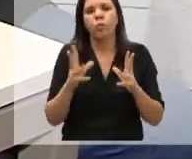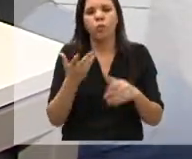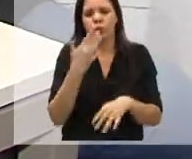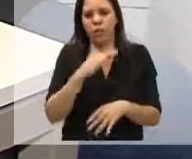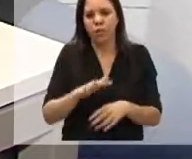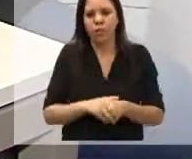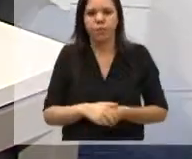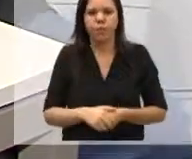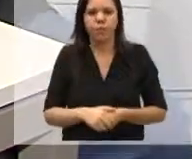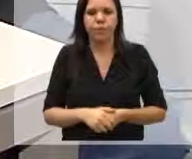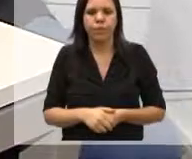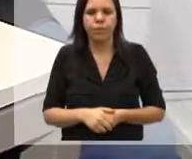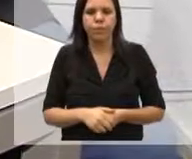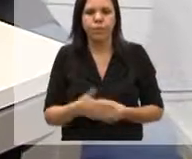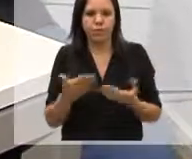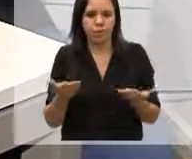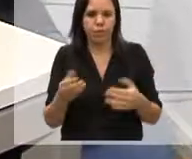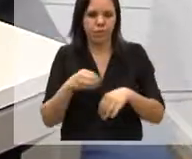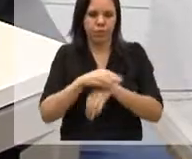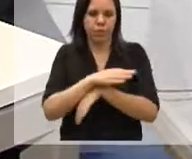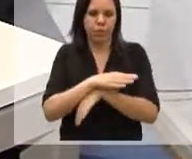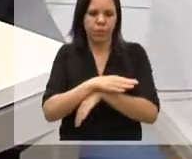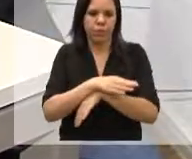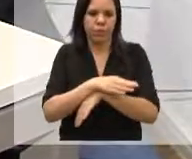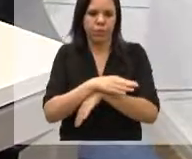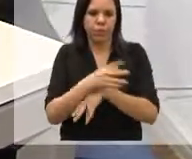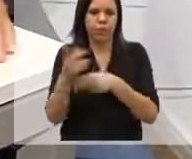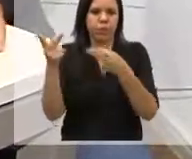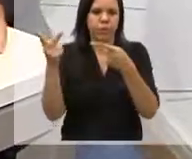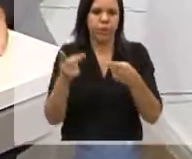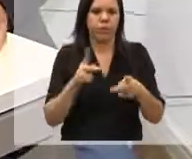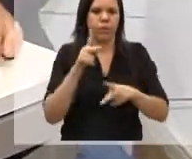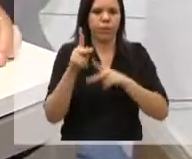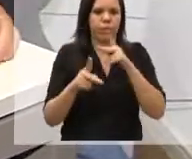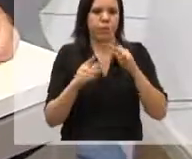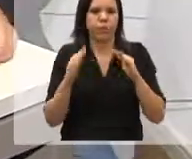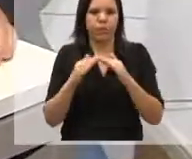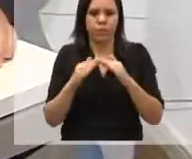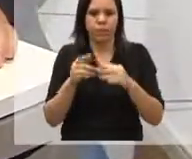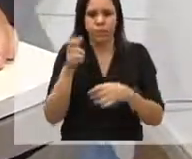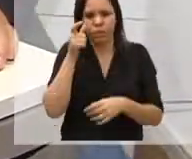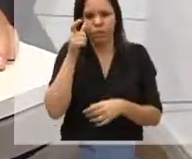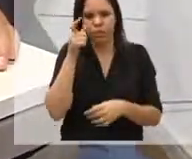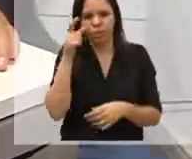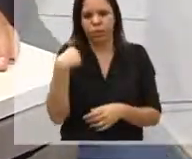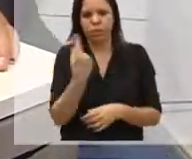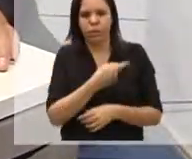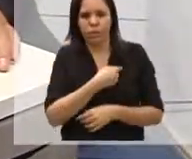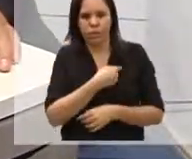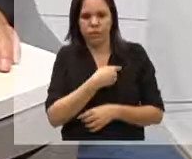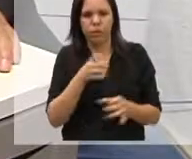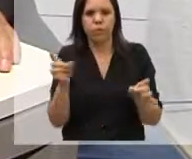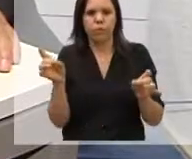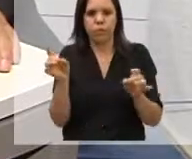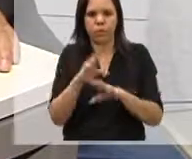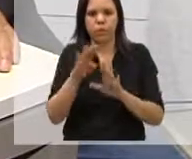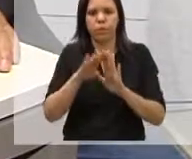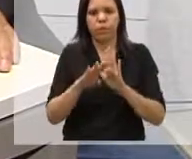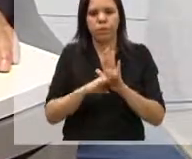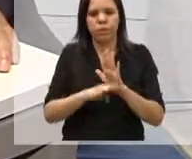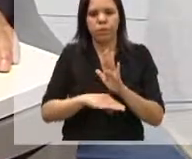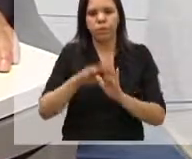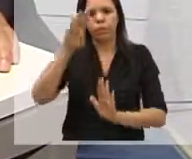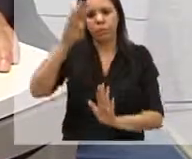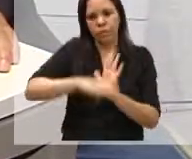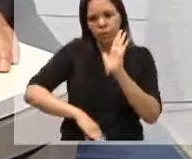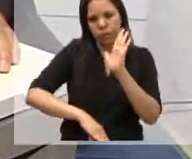crianças. Vereador, então com esse recado aí, esse convite para o pessoal de casa, para quem está assistindo a gente encerra aqui o programa Em Pauta